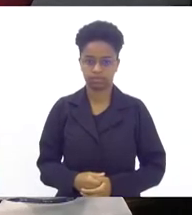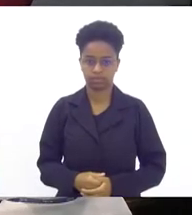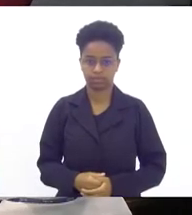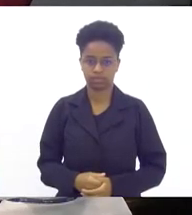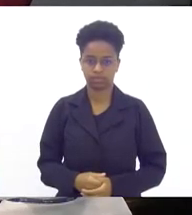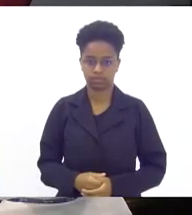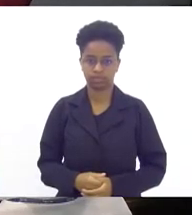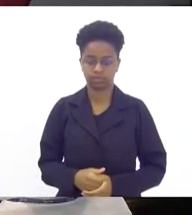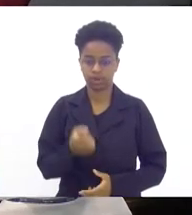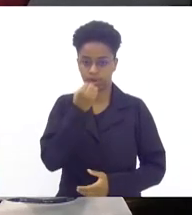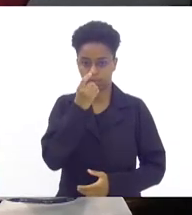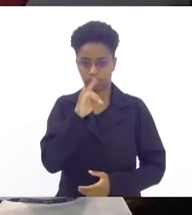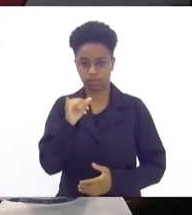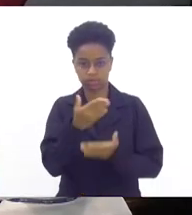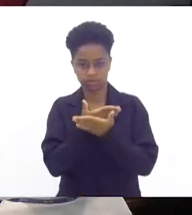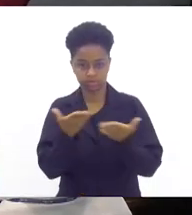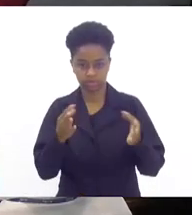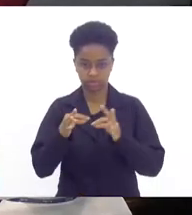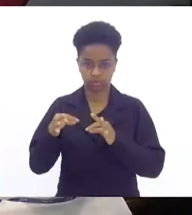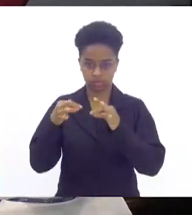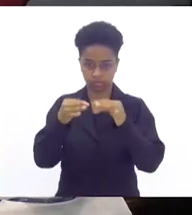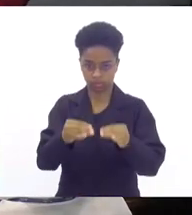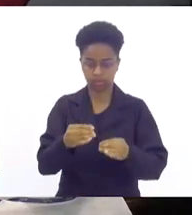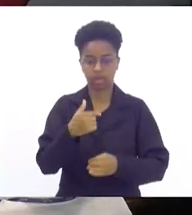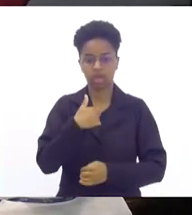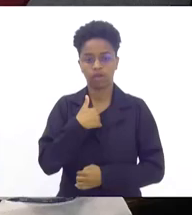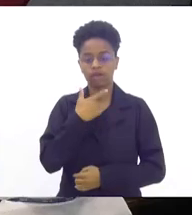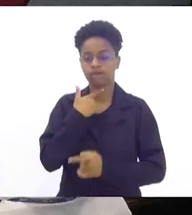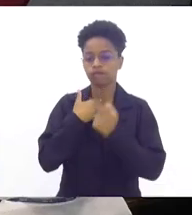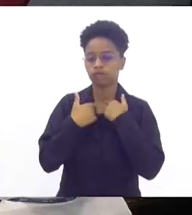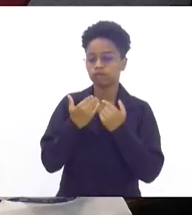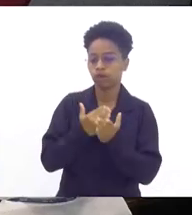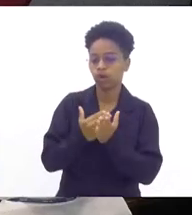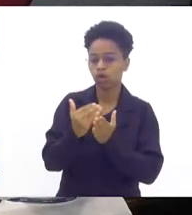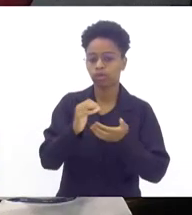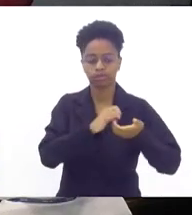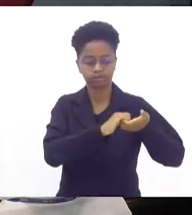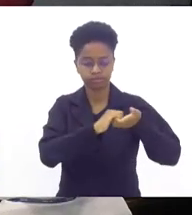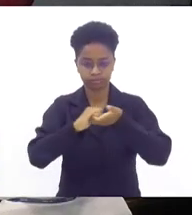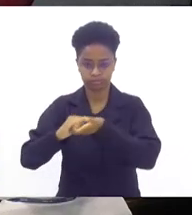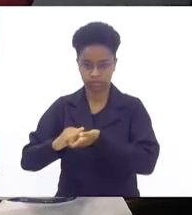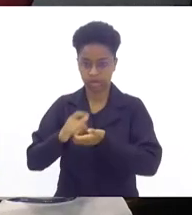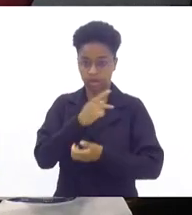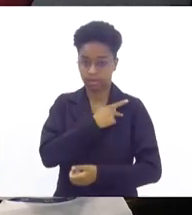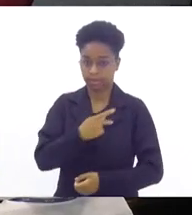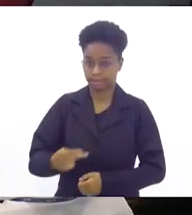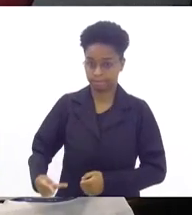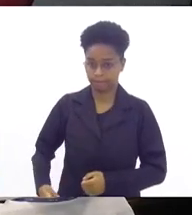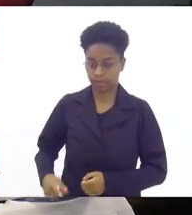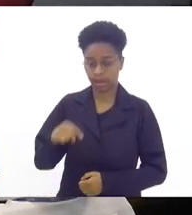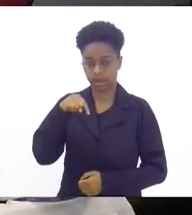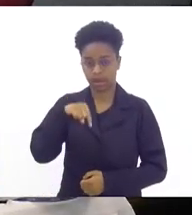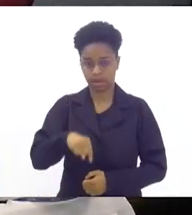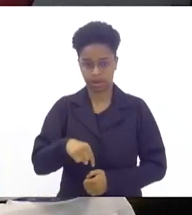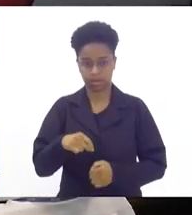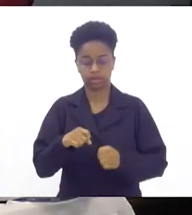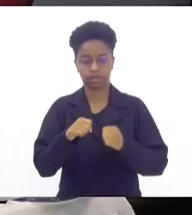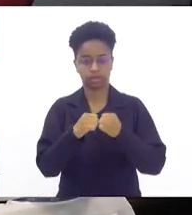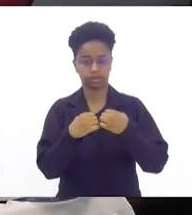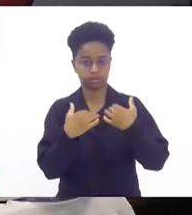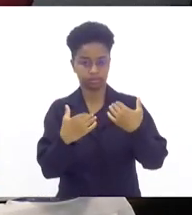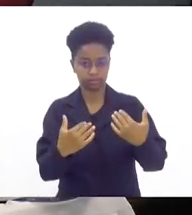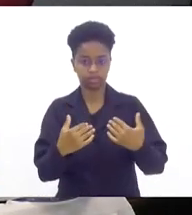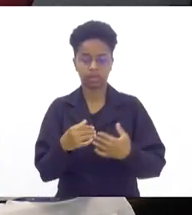Bom dia a todas e todos eu quero inicialmente cumprimentar o presidente dessa sessão Deputado